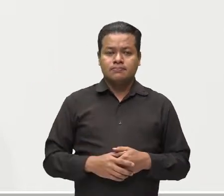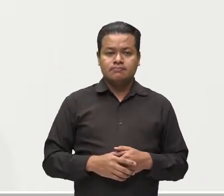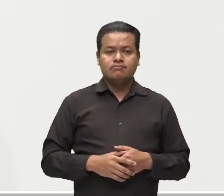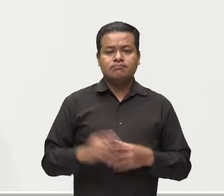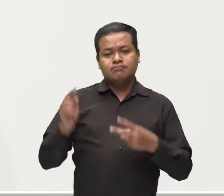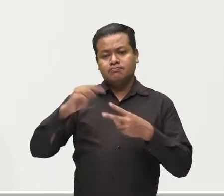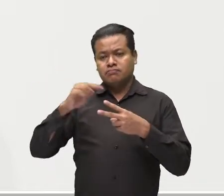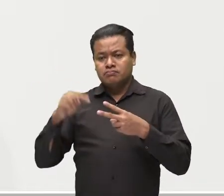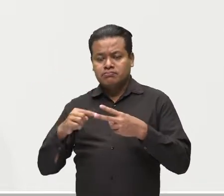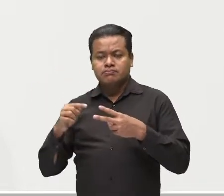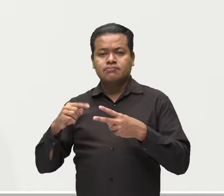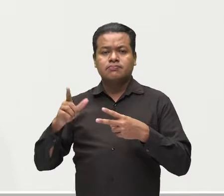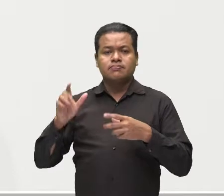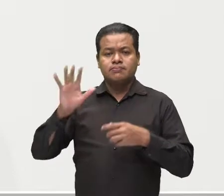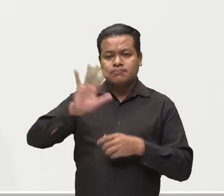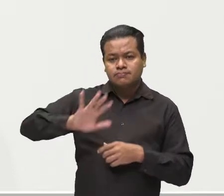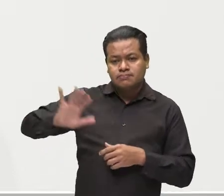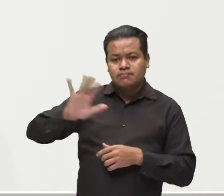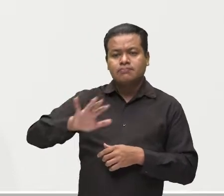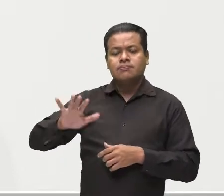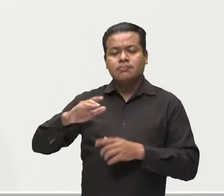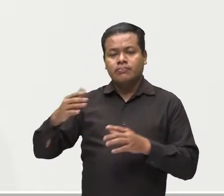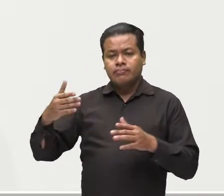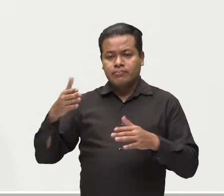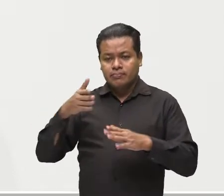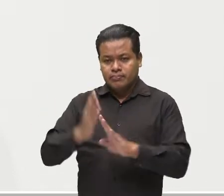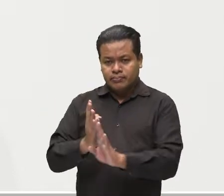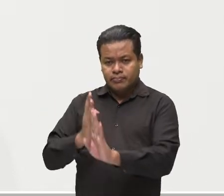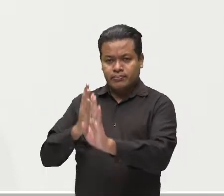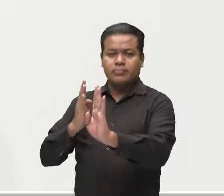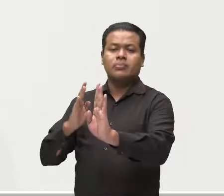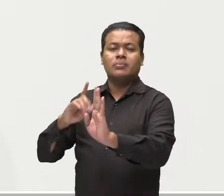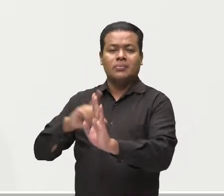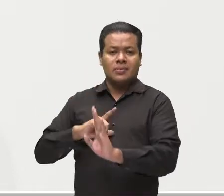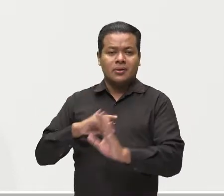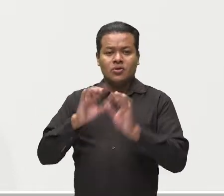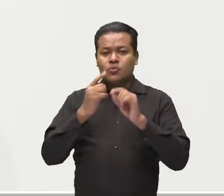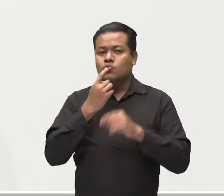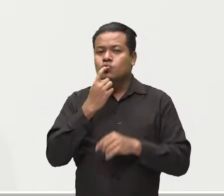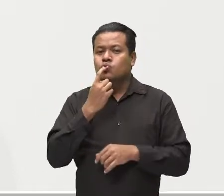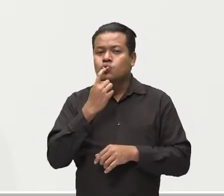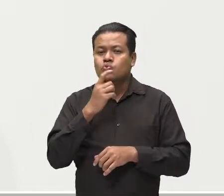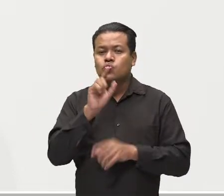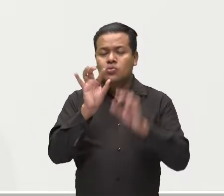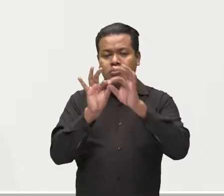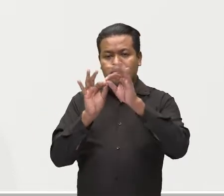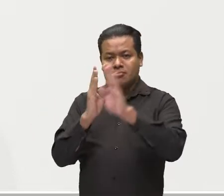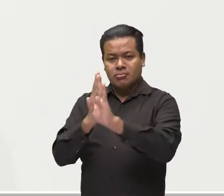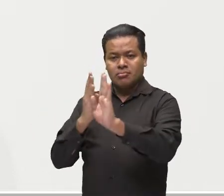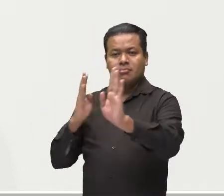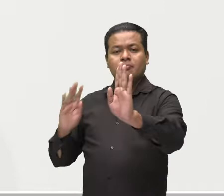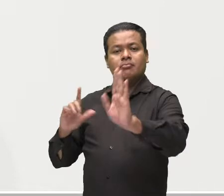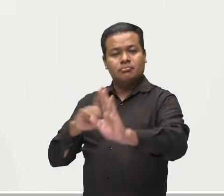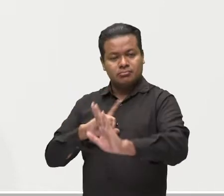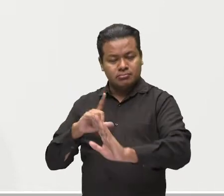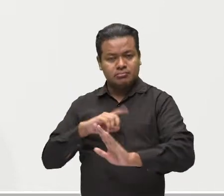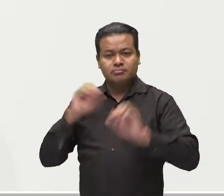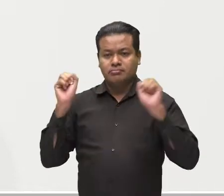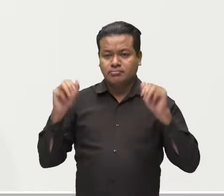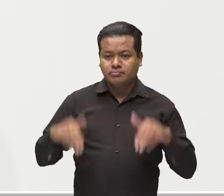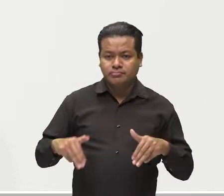Calexico também são áreas ali de fronteira, onde vai ter muro. Tudo que está ali em vermelho são áreas onde tem muros que